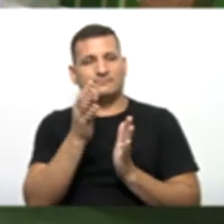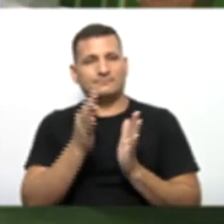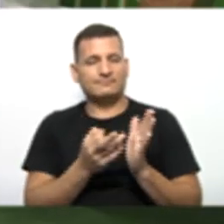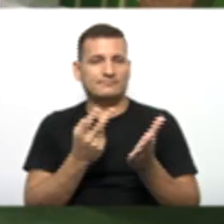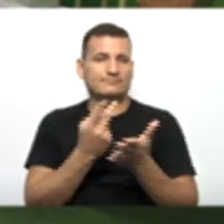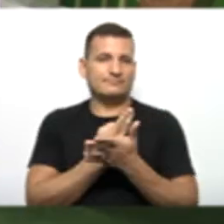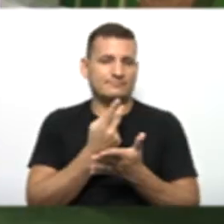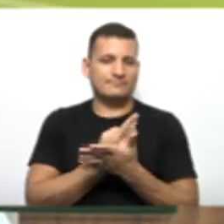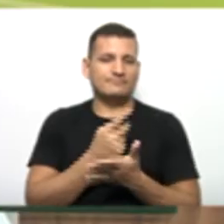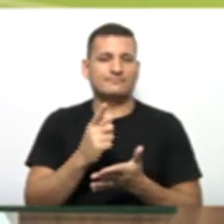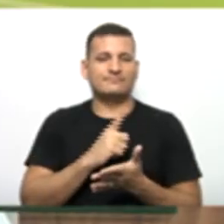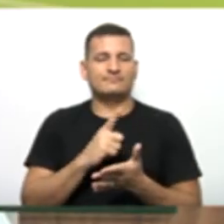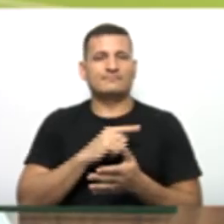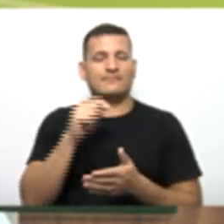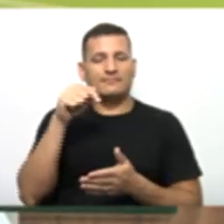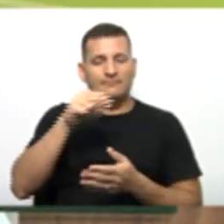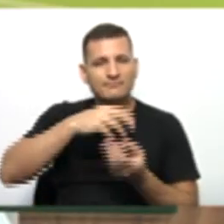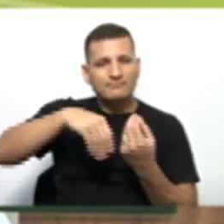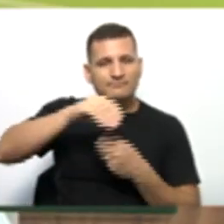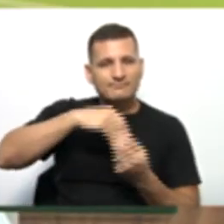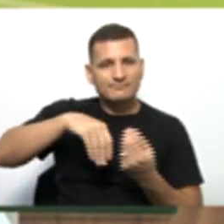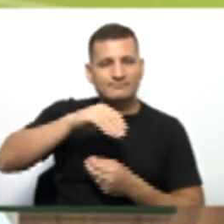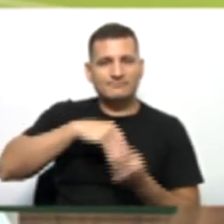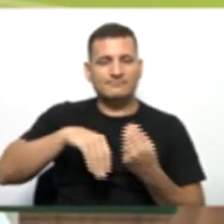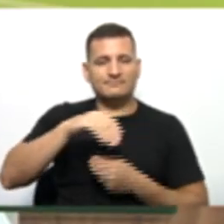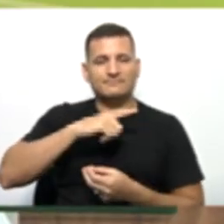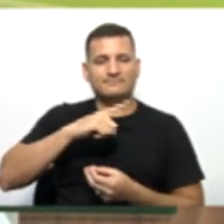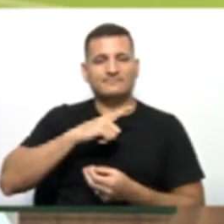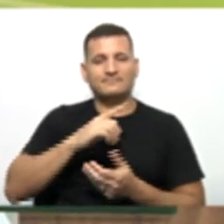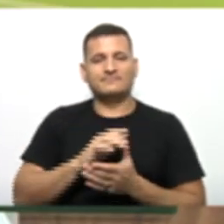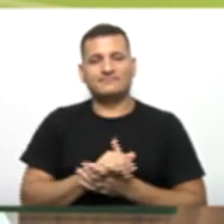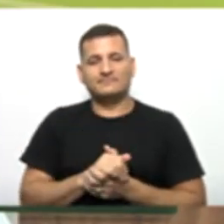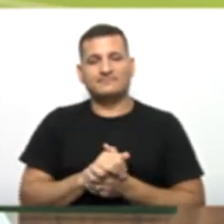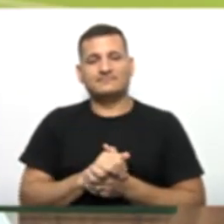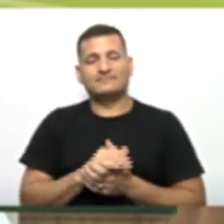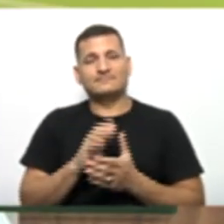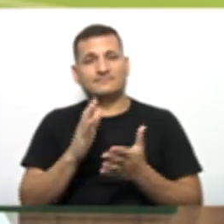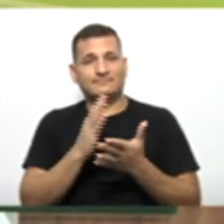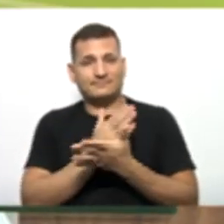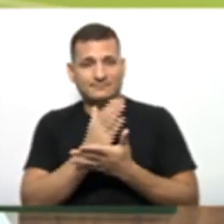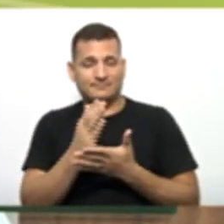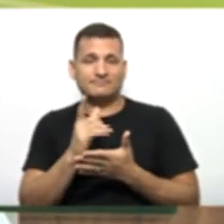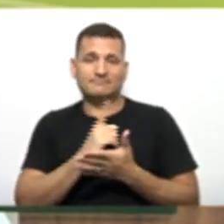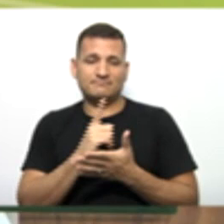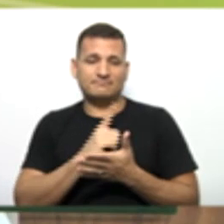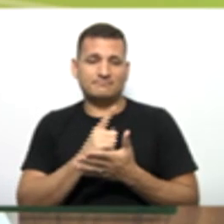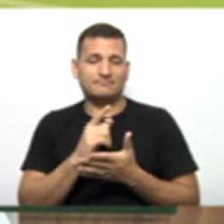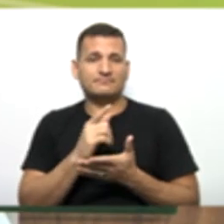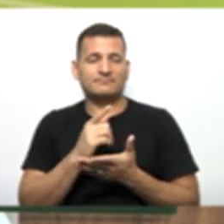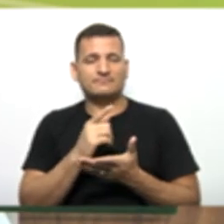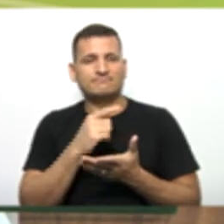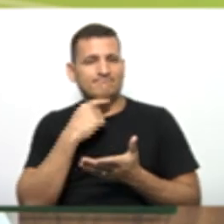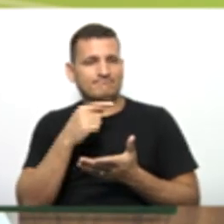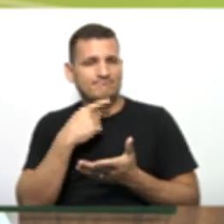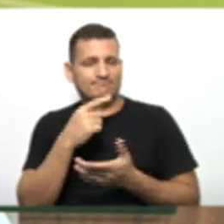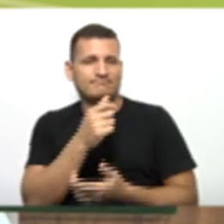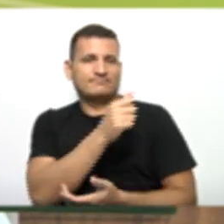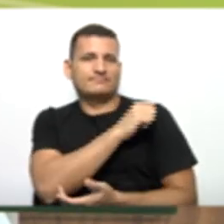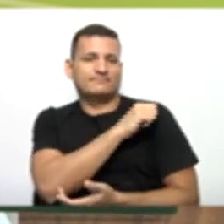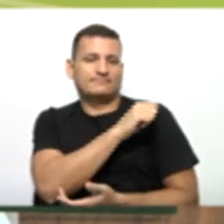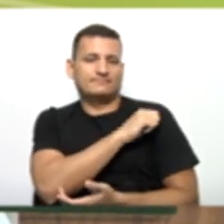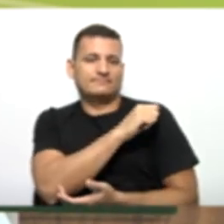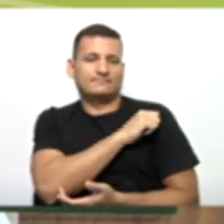aí. Tá tudo misturado aqui. Tem algumas questões chaves, né, que os alunos estão com dúvidas aqui, que nós vamos ter